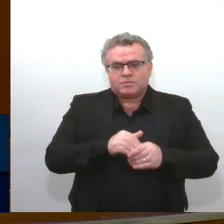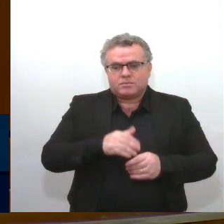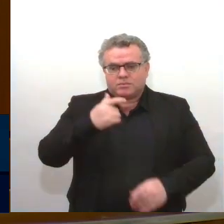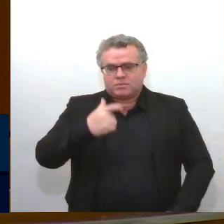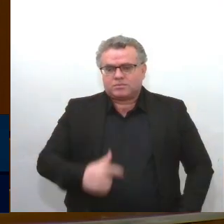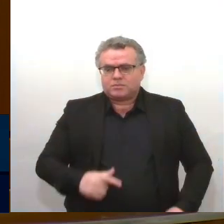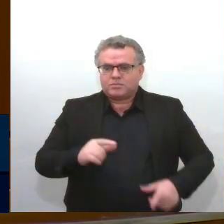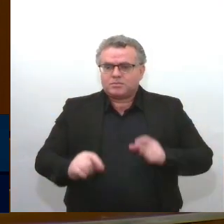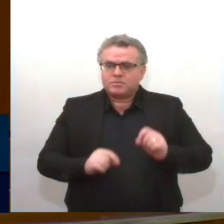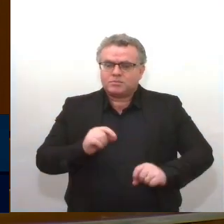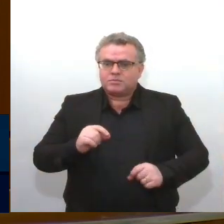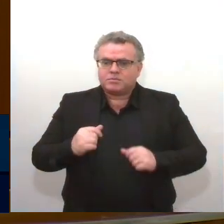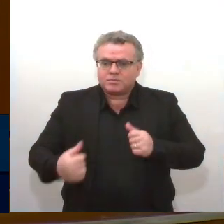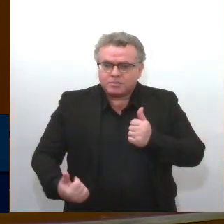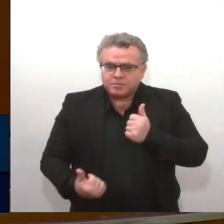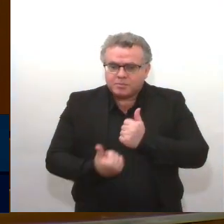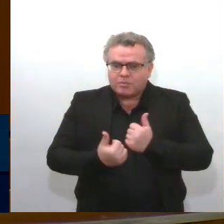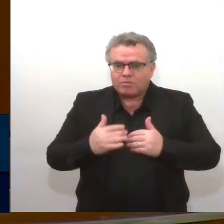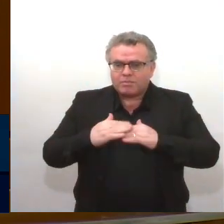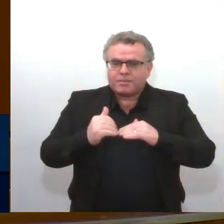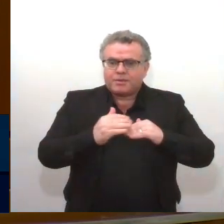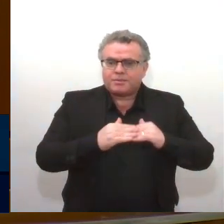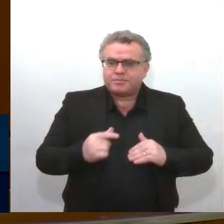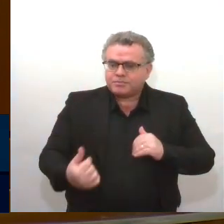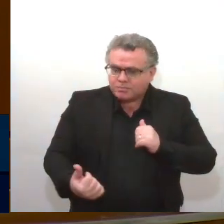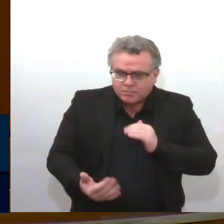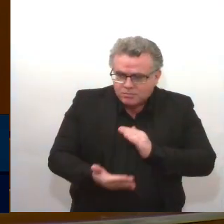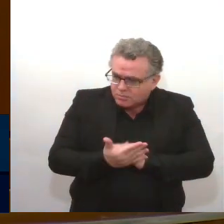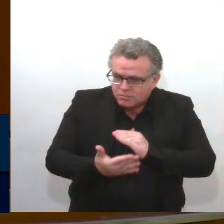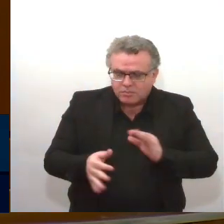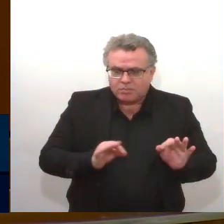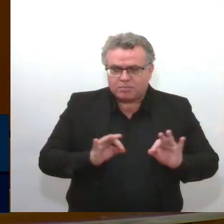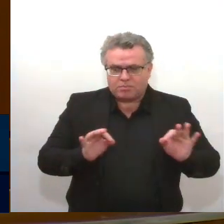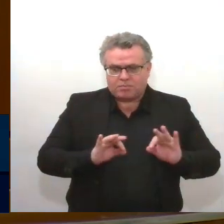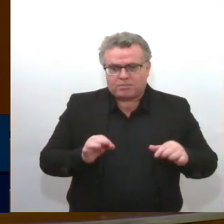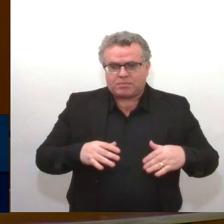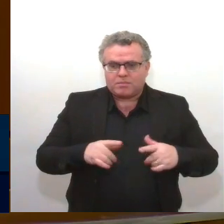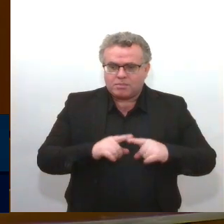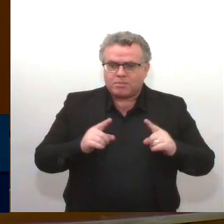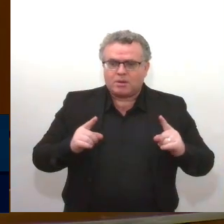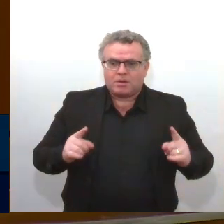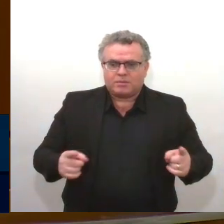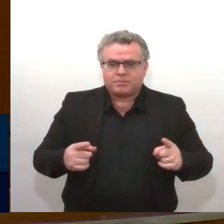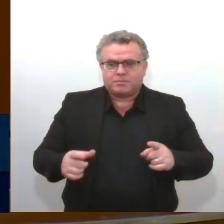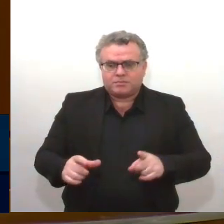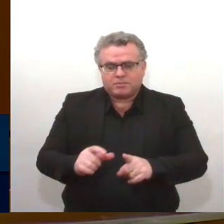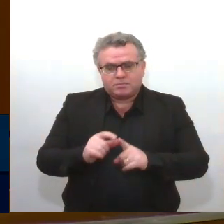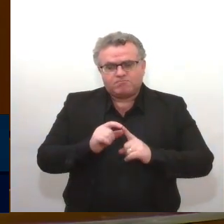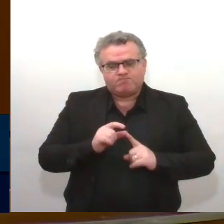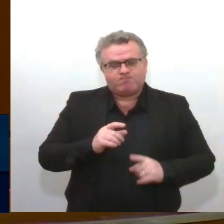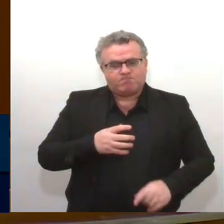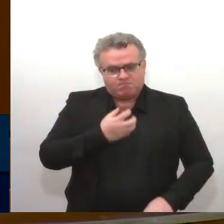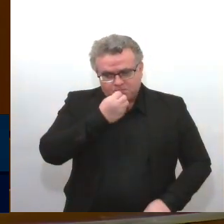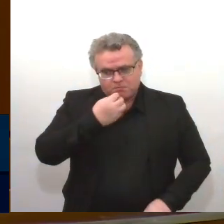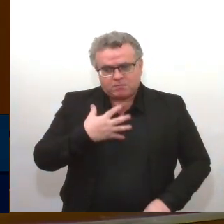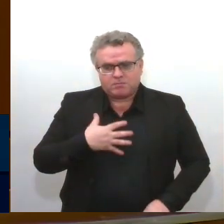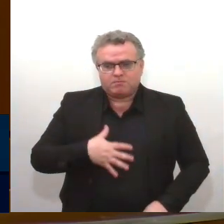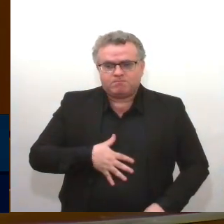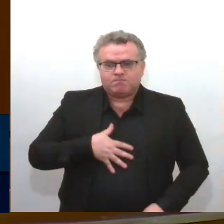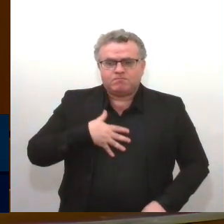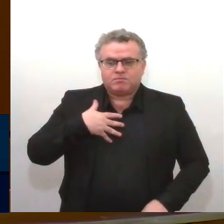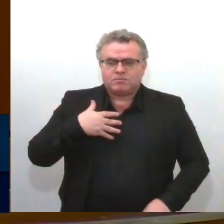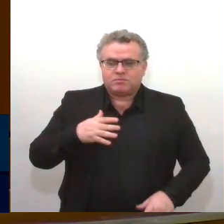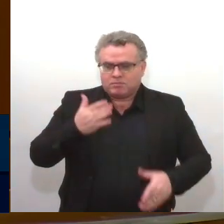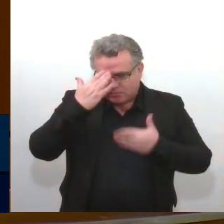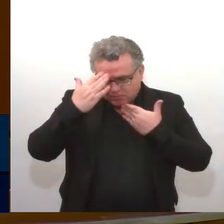aqueles que não puderam ajudar mas pelo menos com as palavras positivas nos ajudaram muito nessa luta eu quero agradecer a minha família no nome da minha esposa os meus